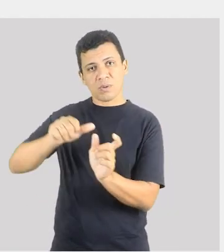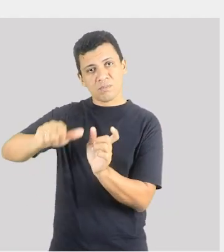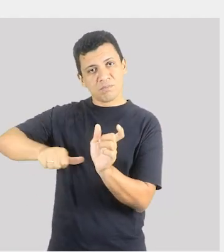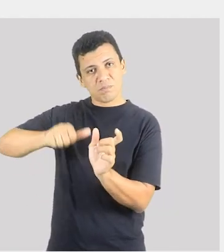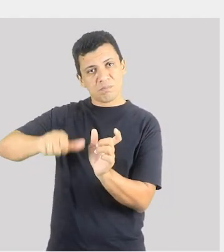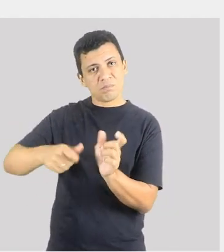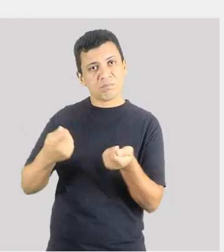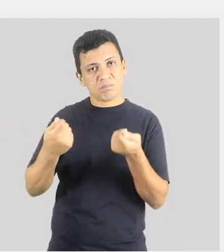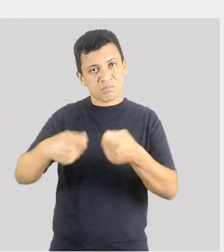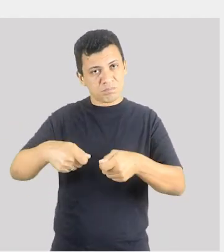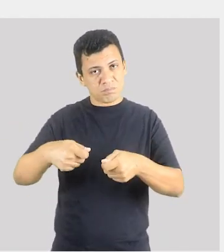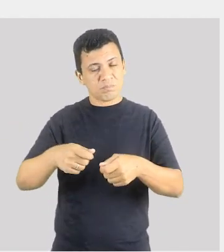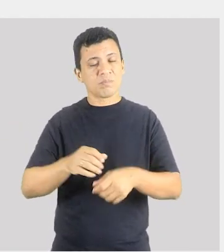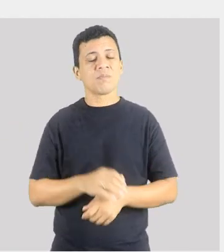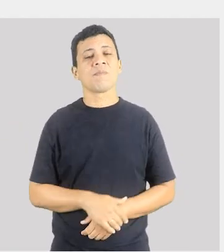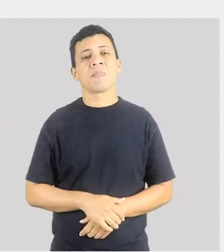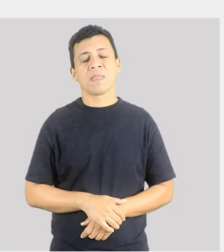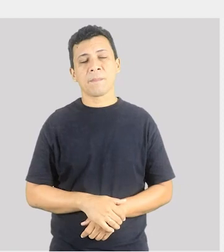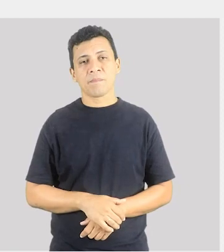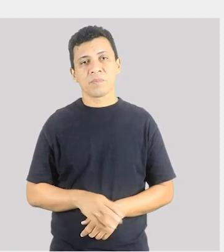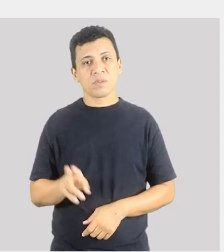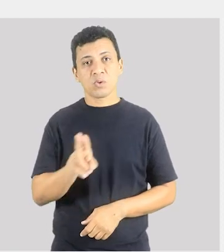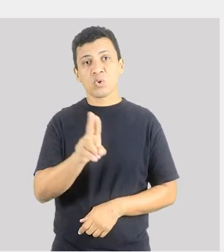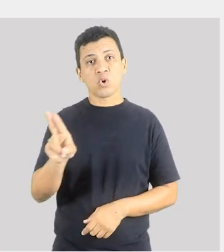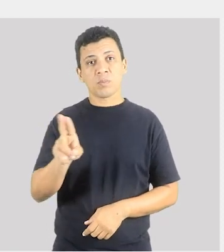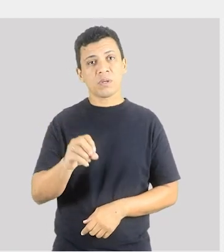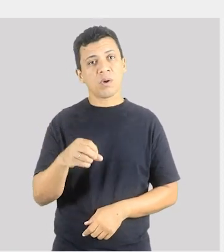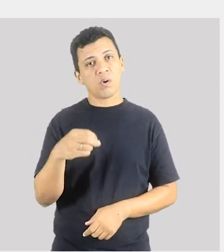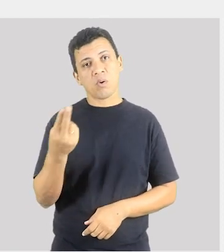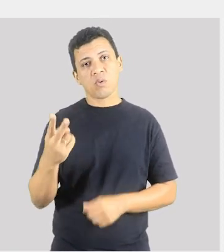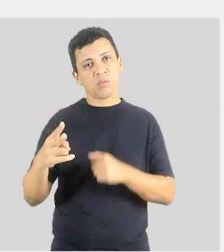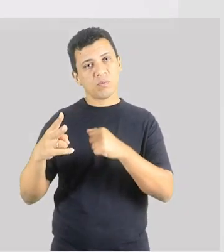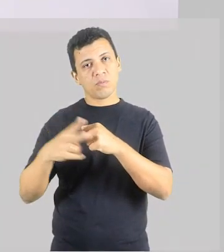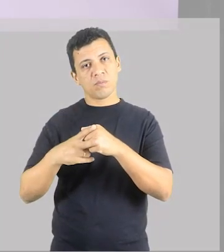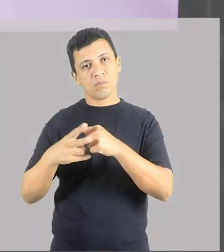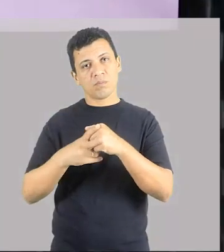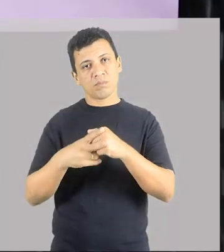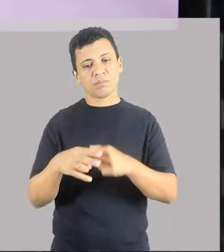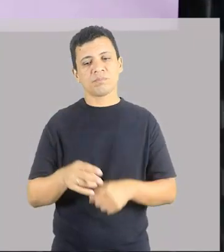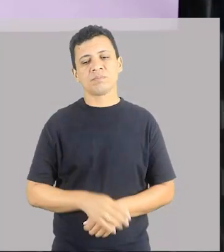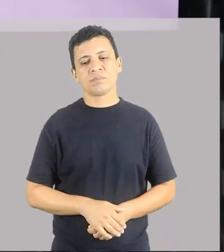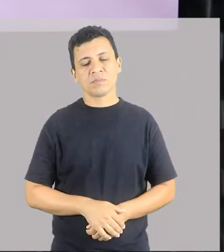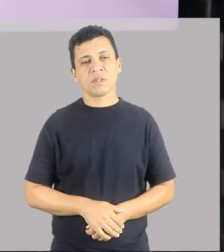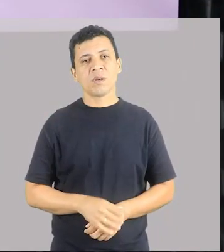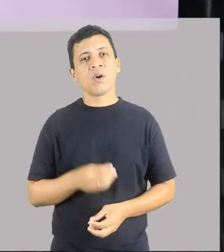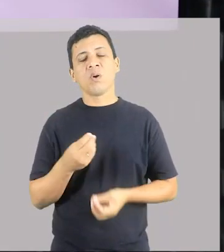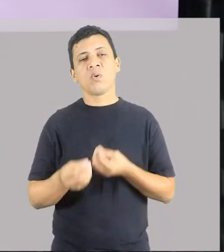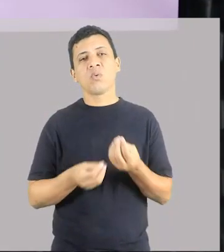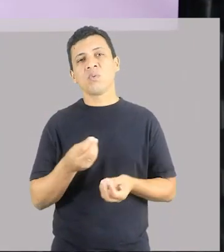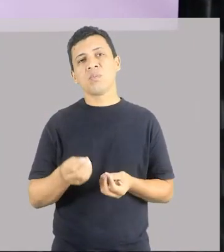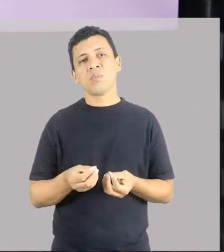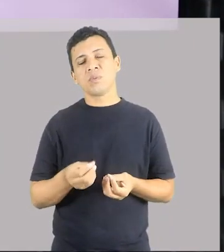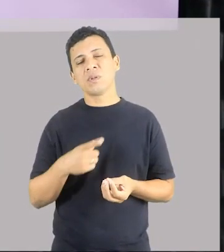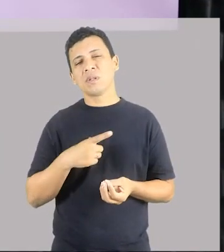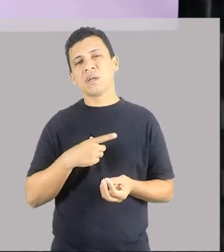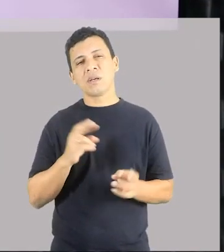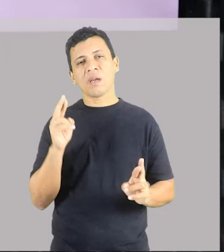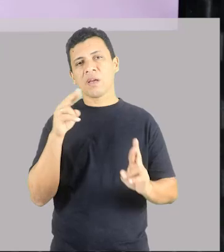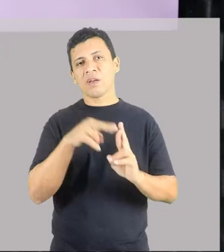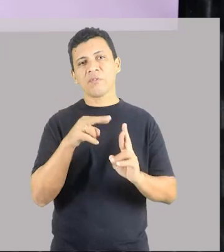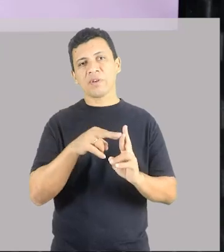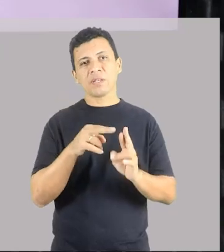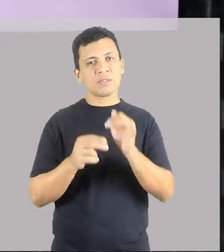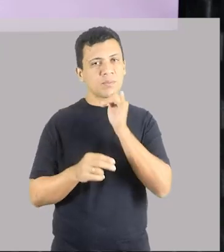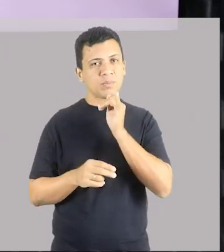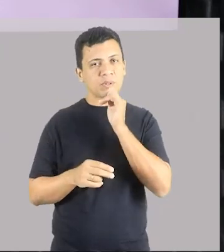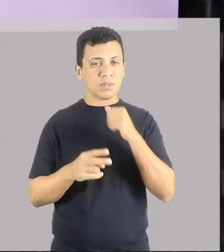possível desinência certo ou nominal ou uma desinência verbal a vogal temática nas referências por exemplo